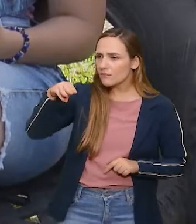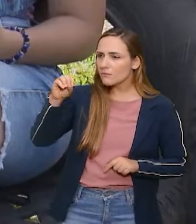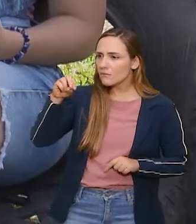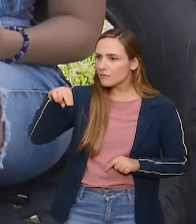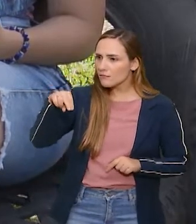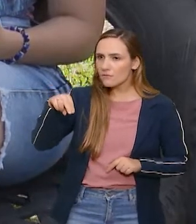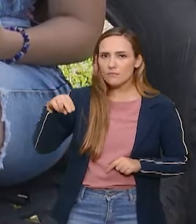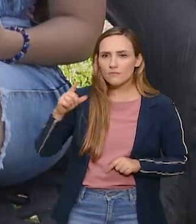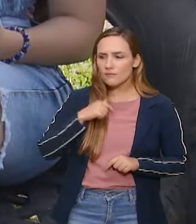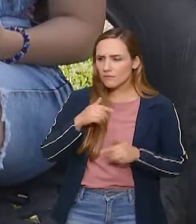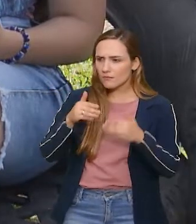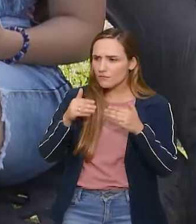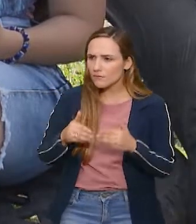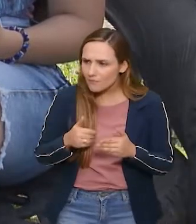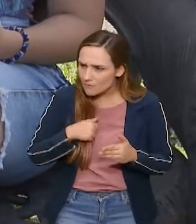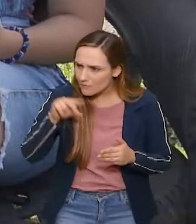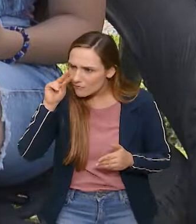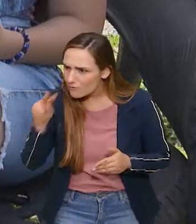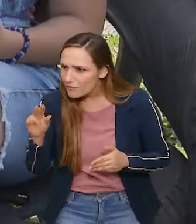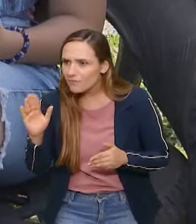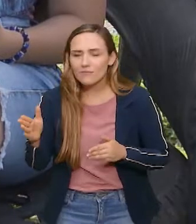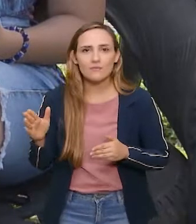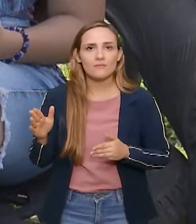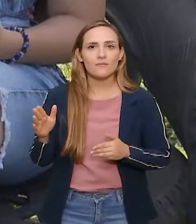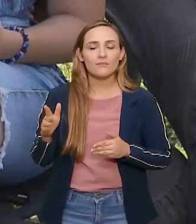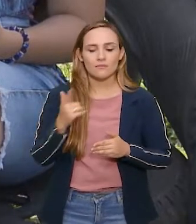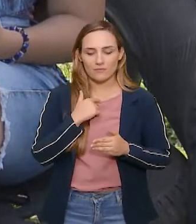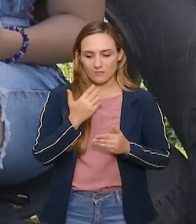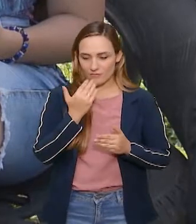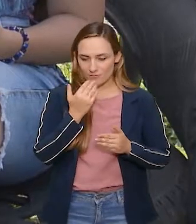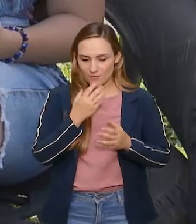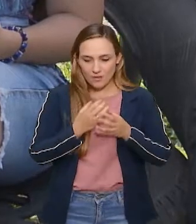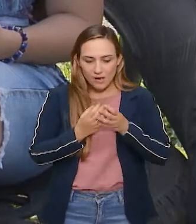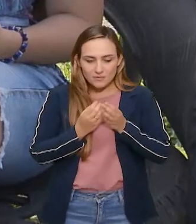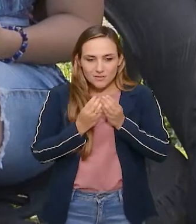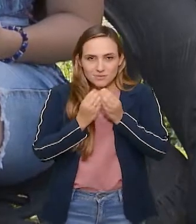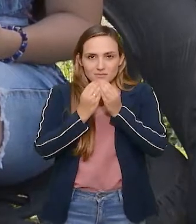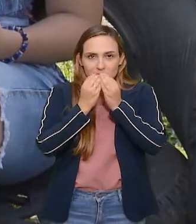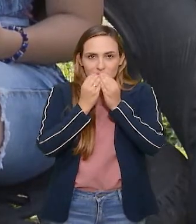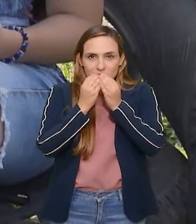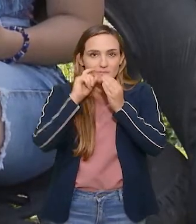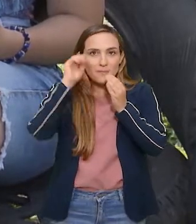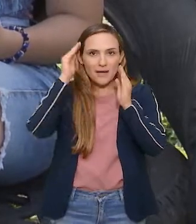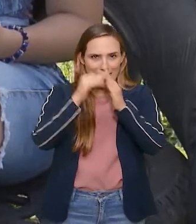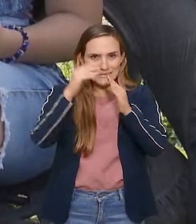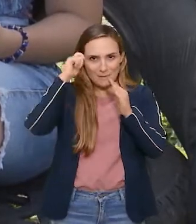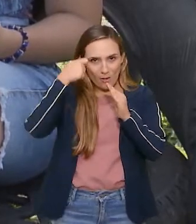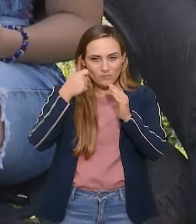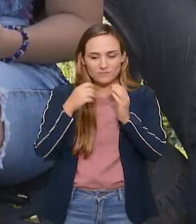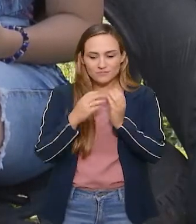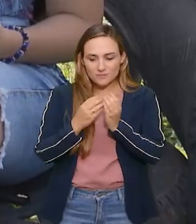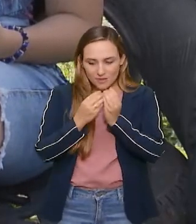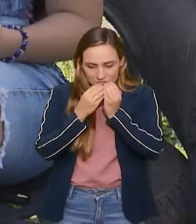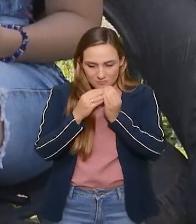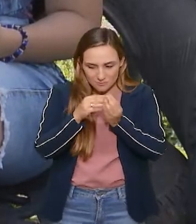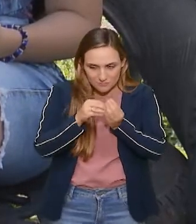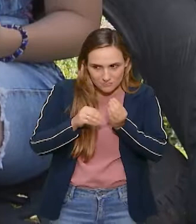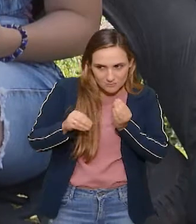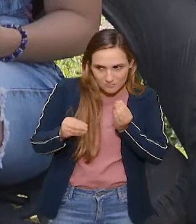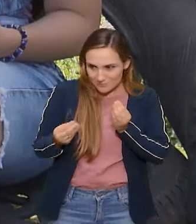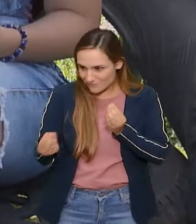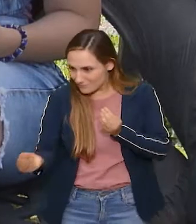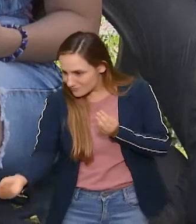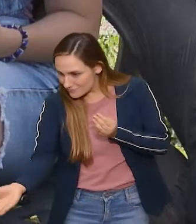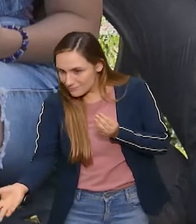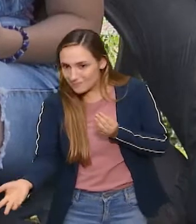gente entrou, eu me apaixonei por ele. E aí a gente até estava comendo coxinha, aí No final, né, eu até guardei um pedaço para